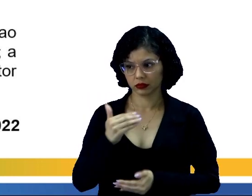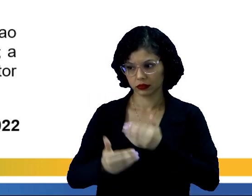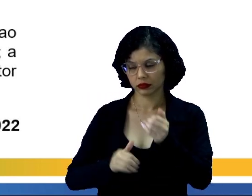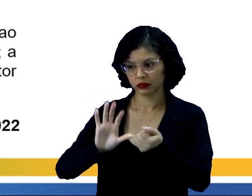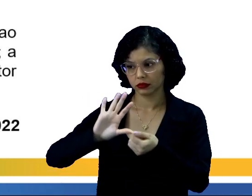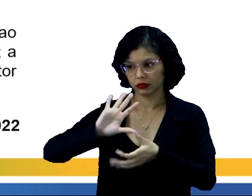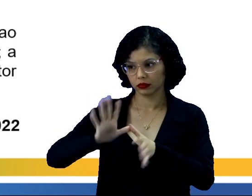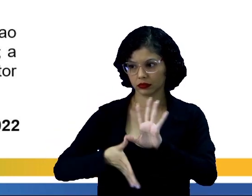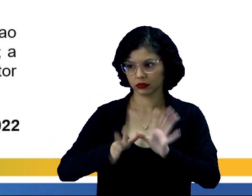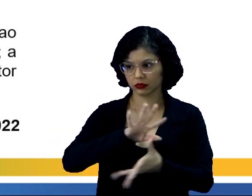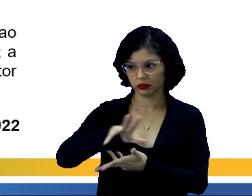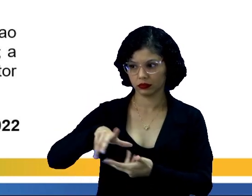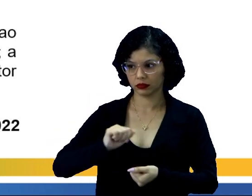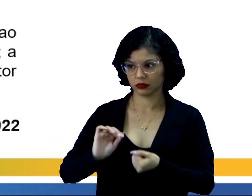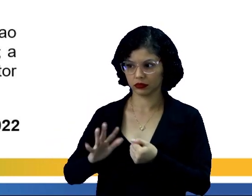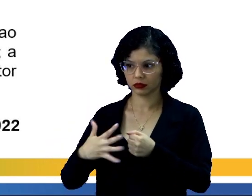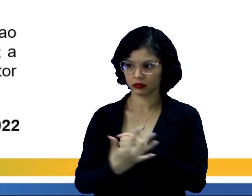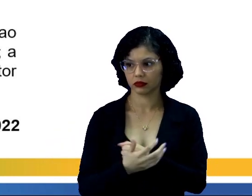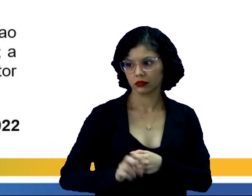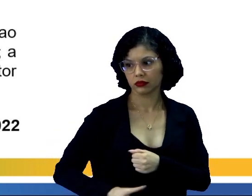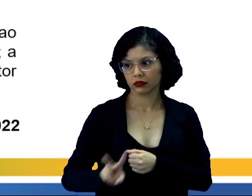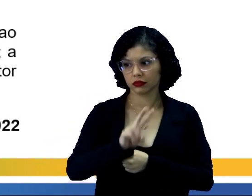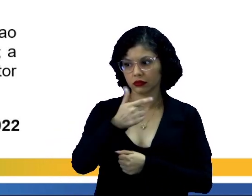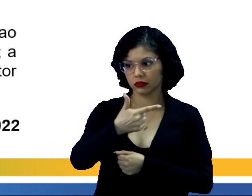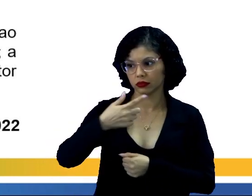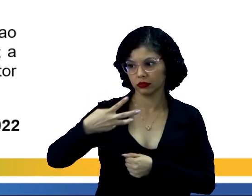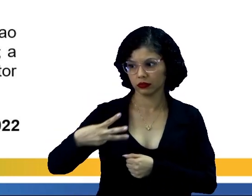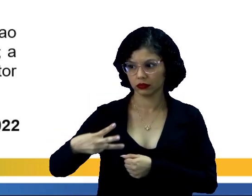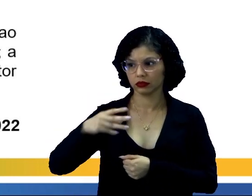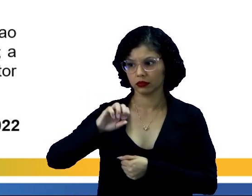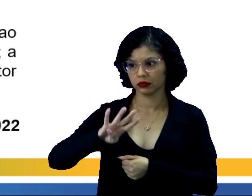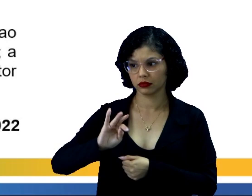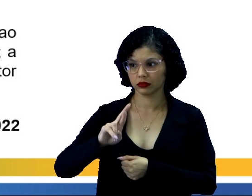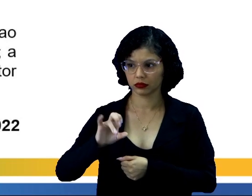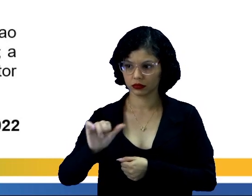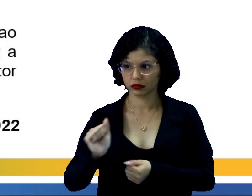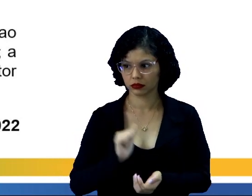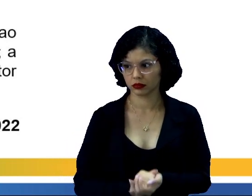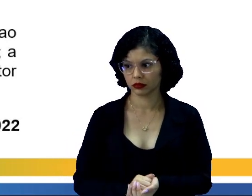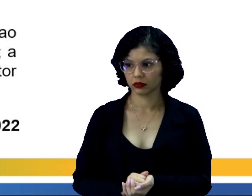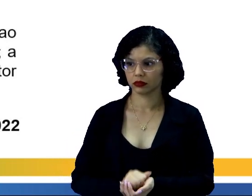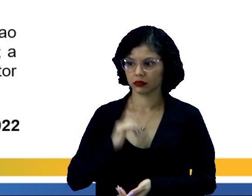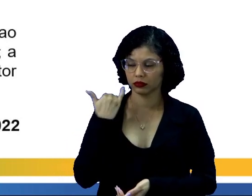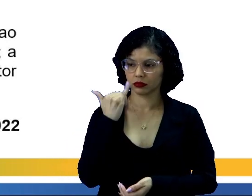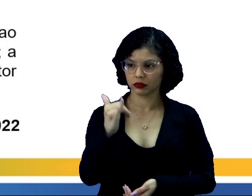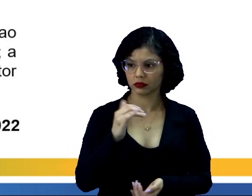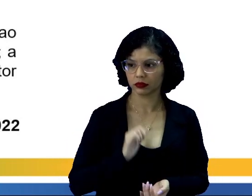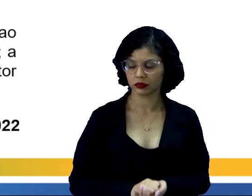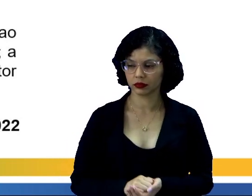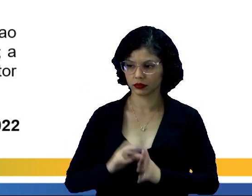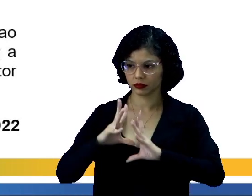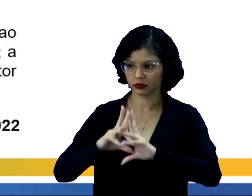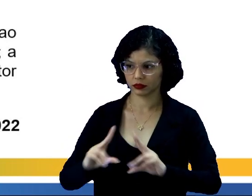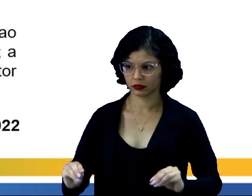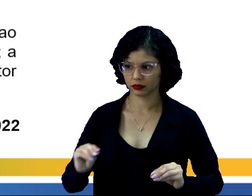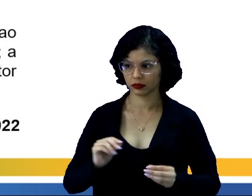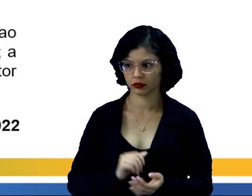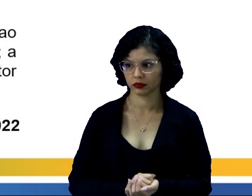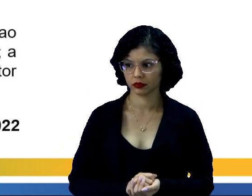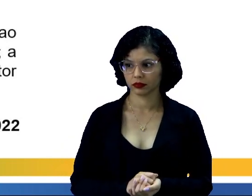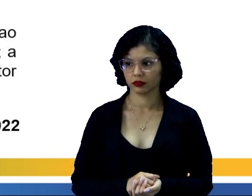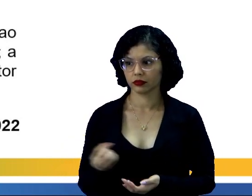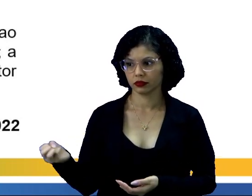elétrico durante a pandemia de Covid-19, no valor de 23 bilhões, a conta escassez